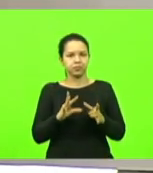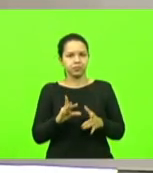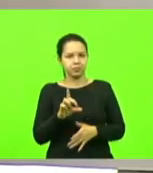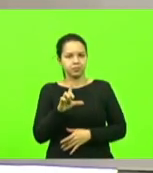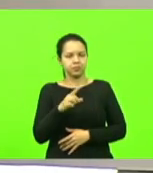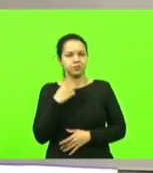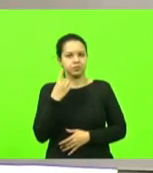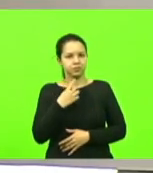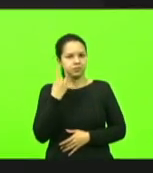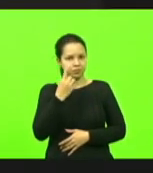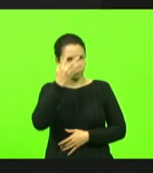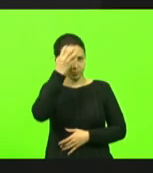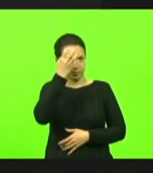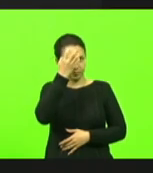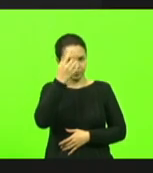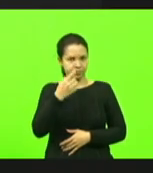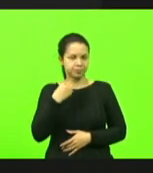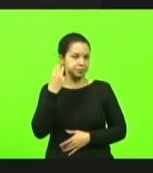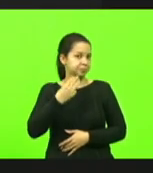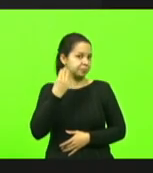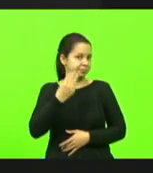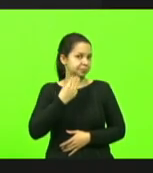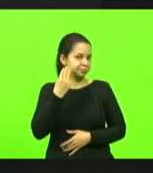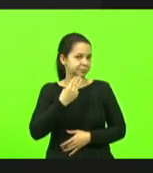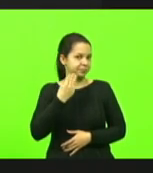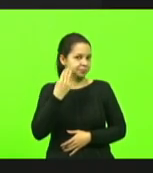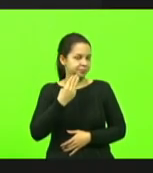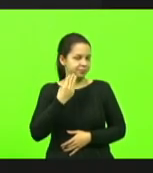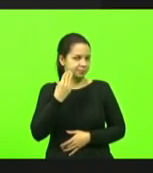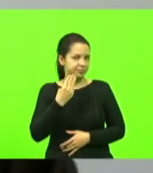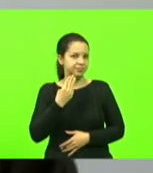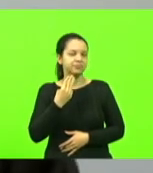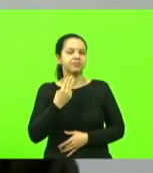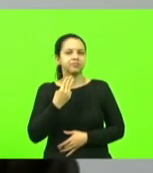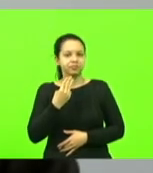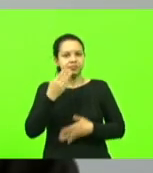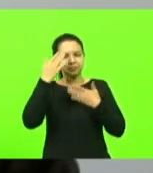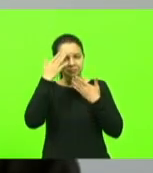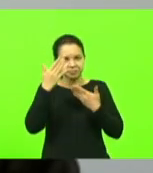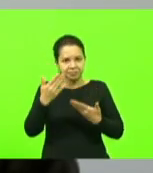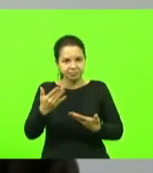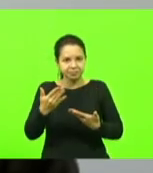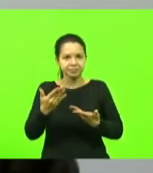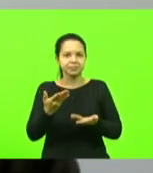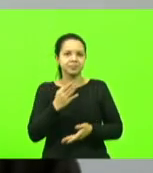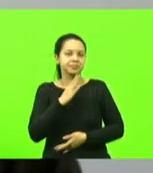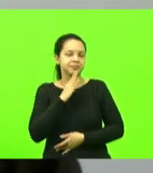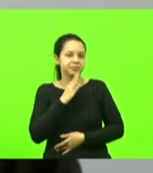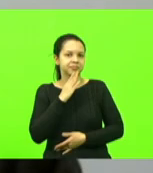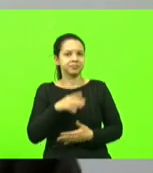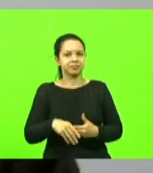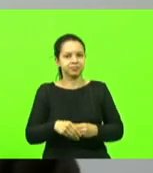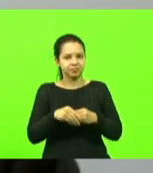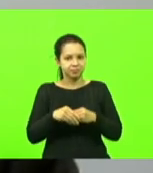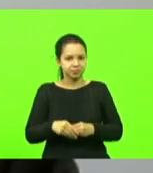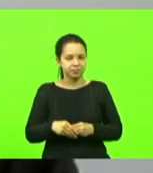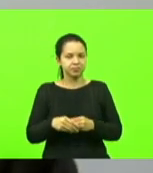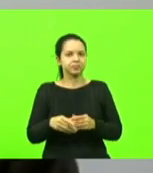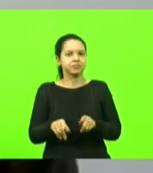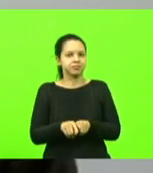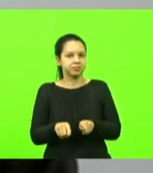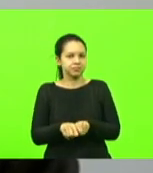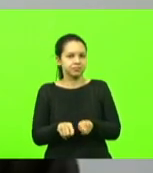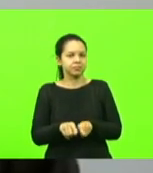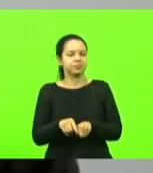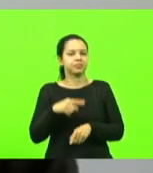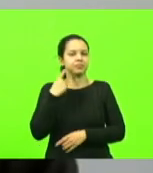Machado. Obrigado, deputado Luiz Berlanda. Cumprimento a todos os colegas. Quero cumprimentar de forma muito especial o deputado Sargento Lima